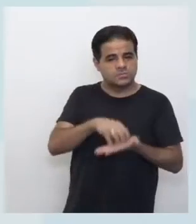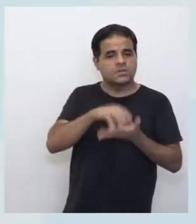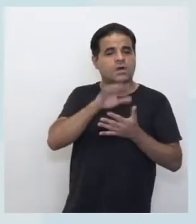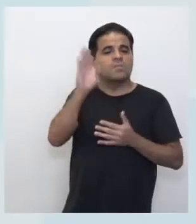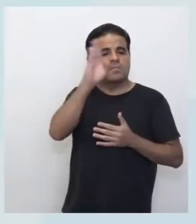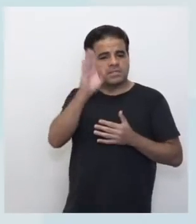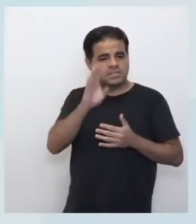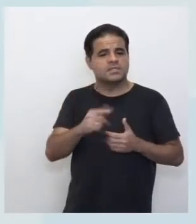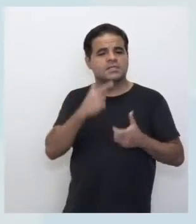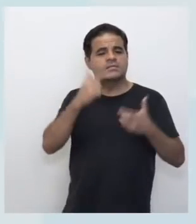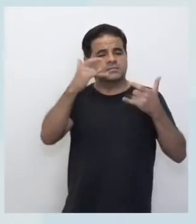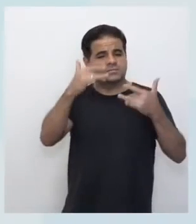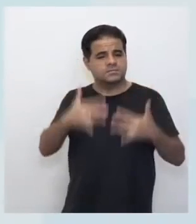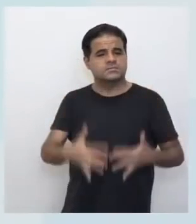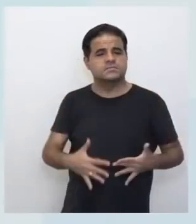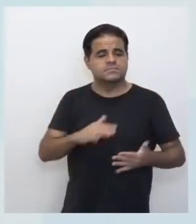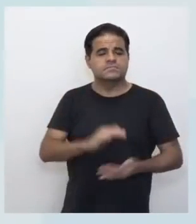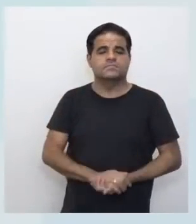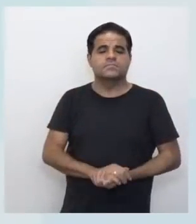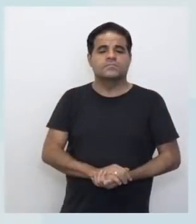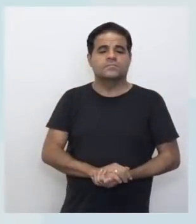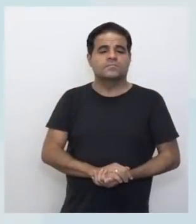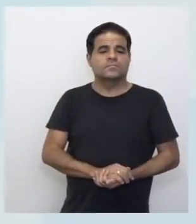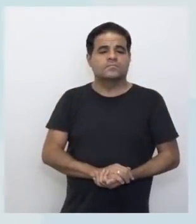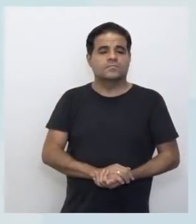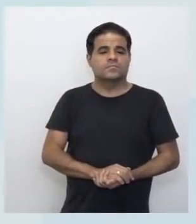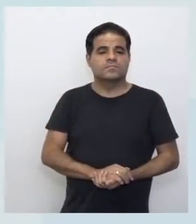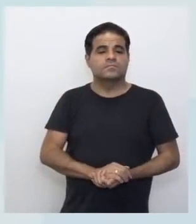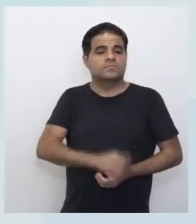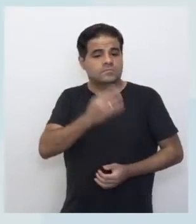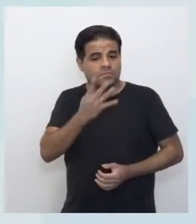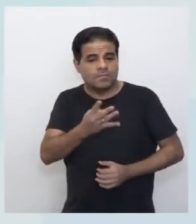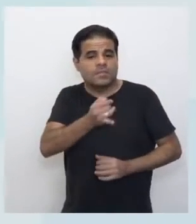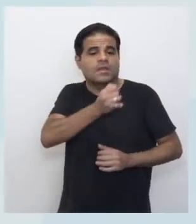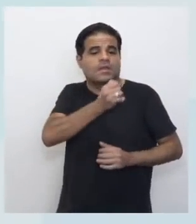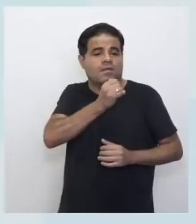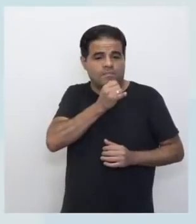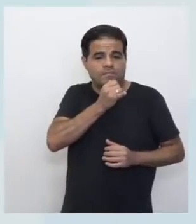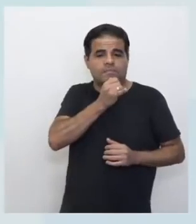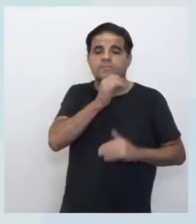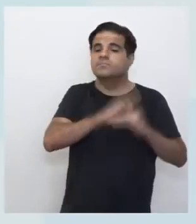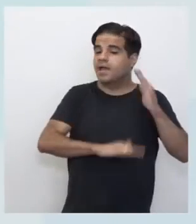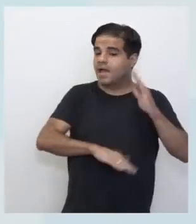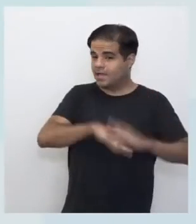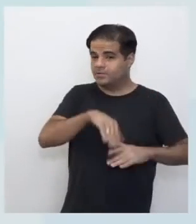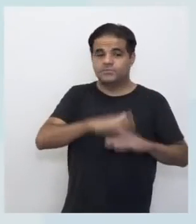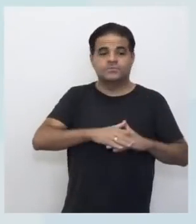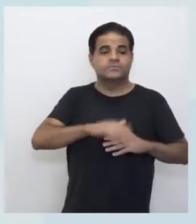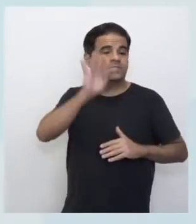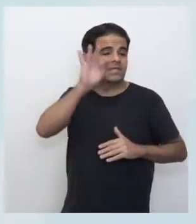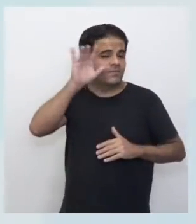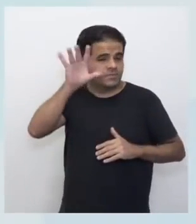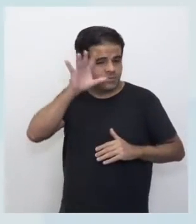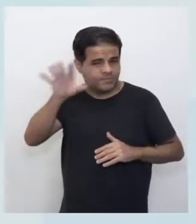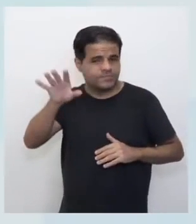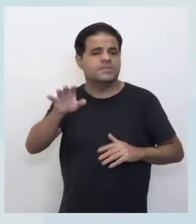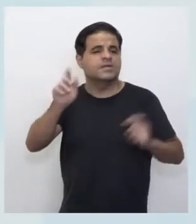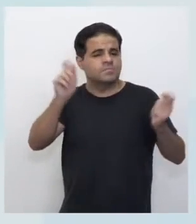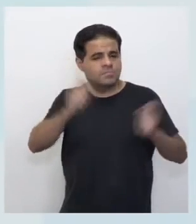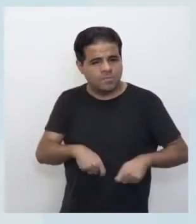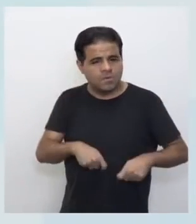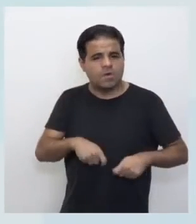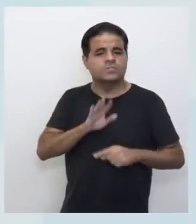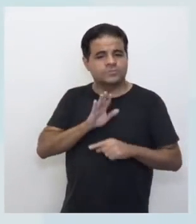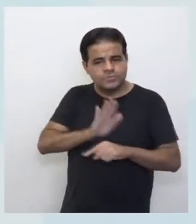que se chama Quatro Exemplos Práticos de que a Filosofia serve para a